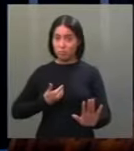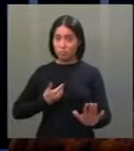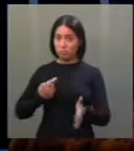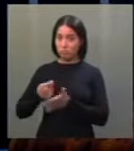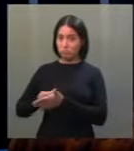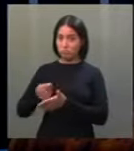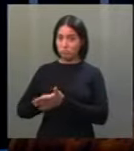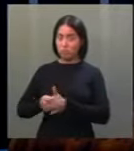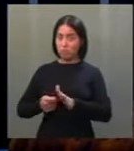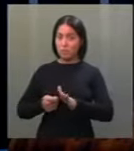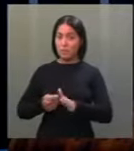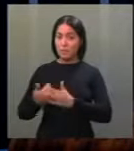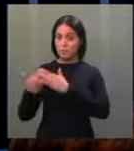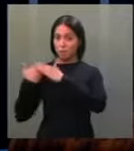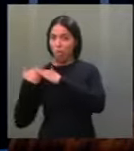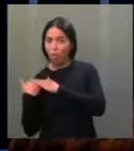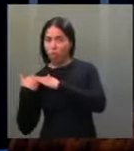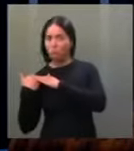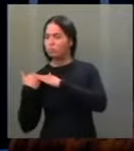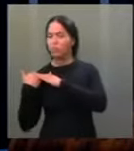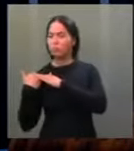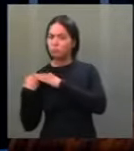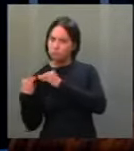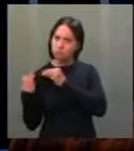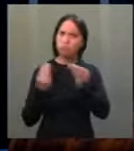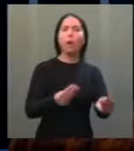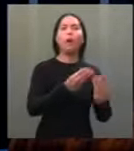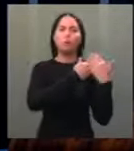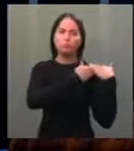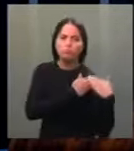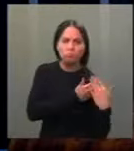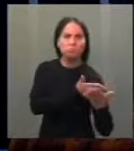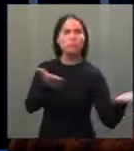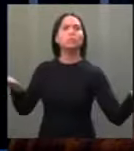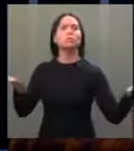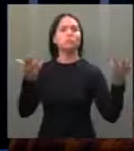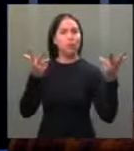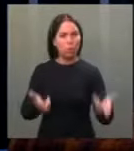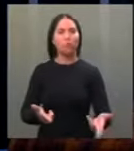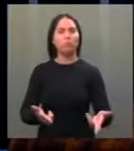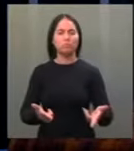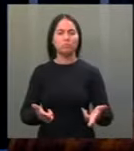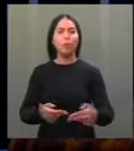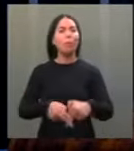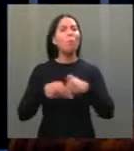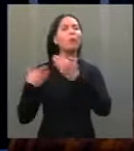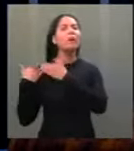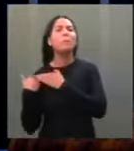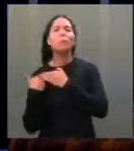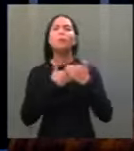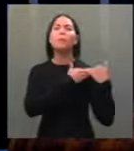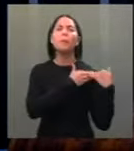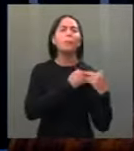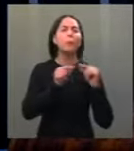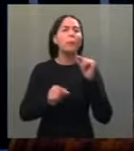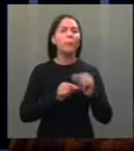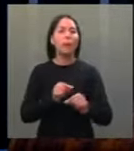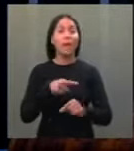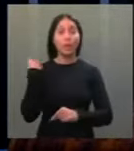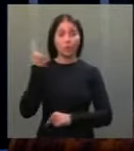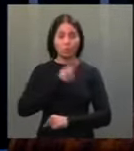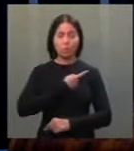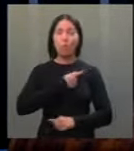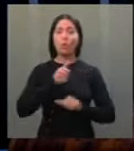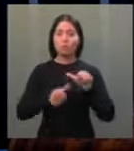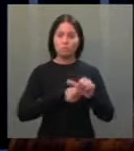os ombros de vossas excelências também essa responsabilidade. Responsabilidade de promovermos uma reforma tributária